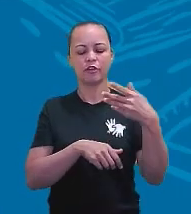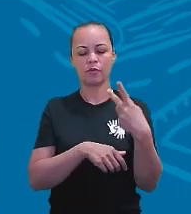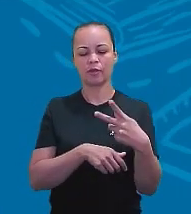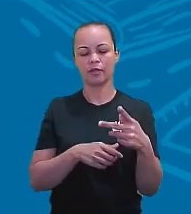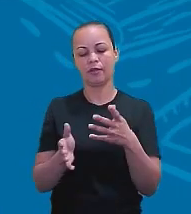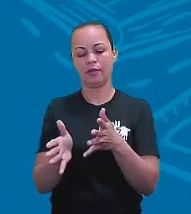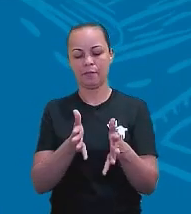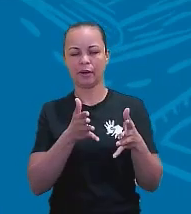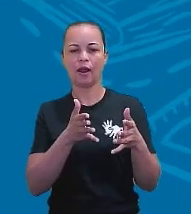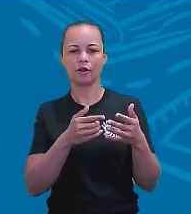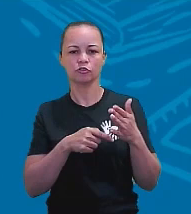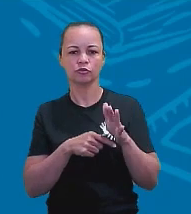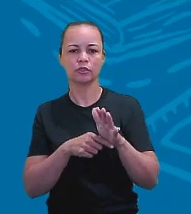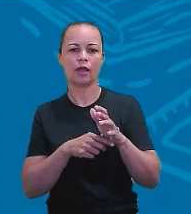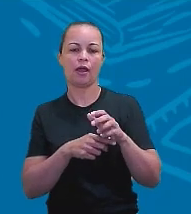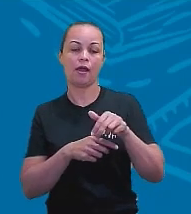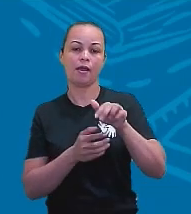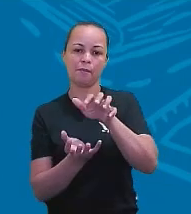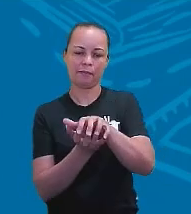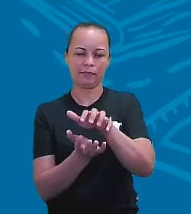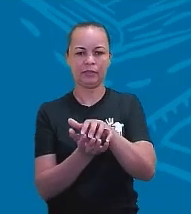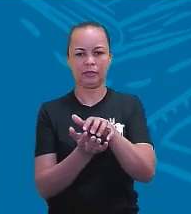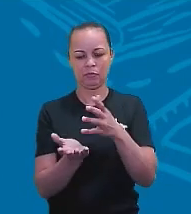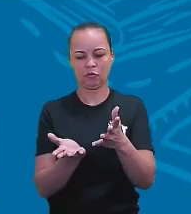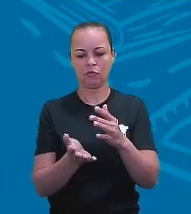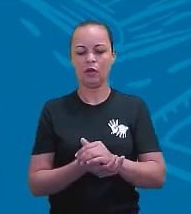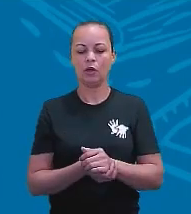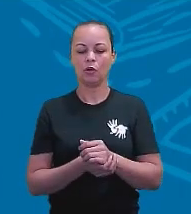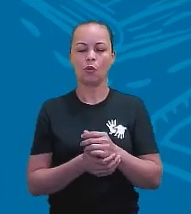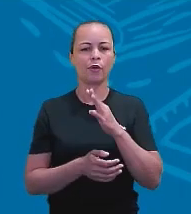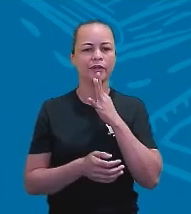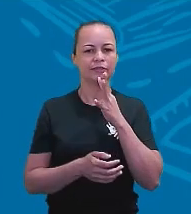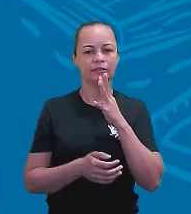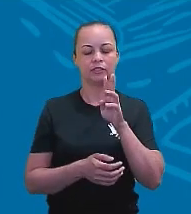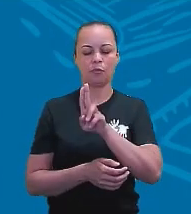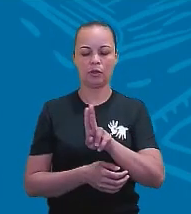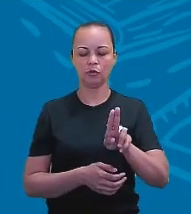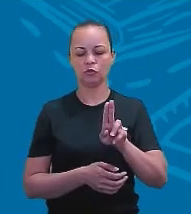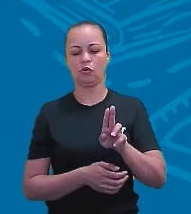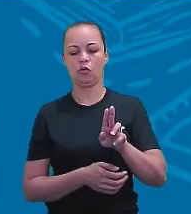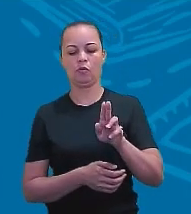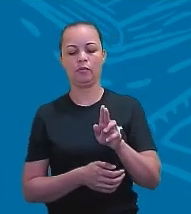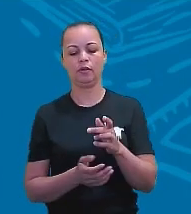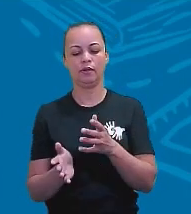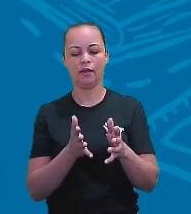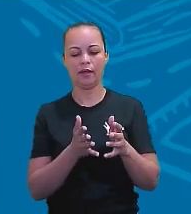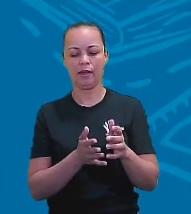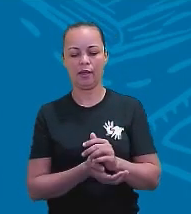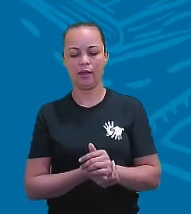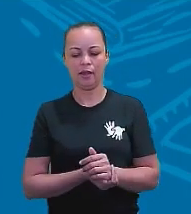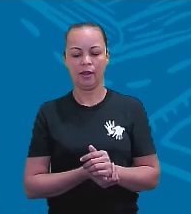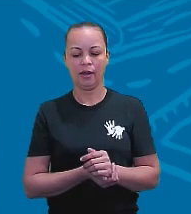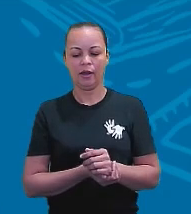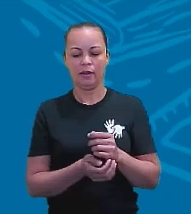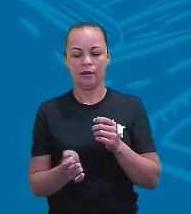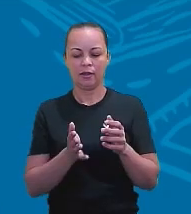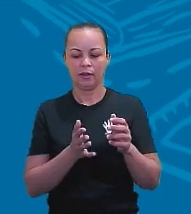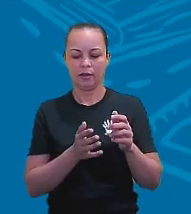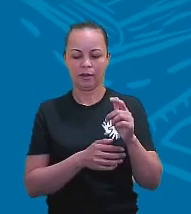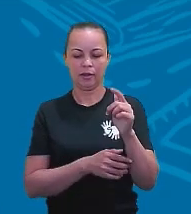Então, conhecida como Great Western Highway, tá? E aí a gente tem ela dentro